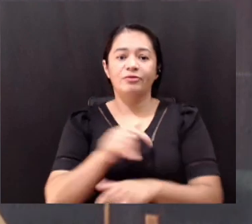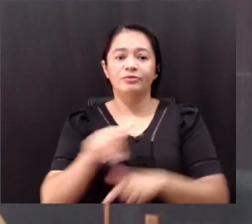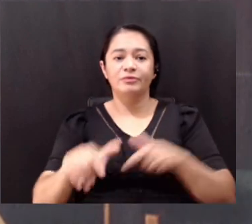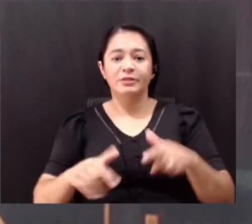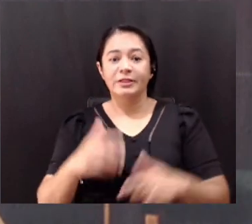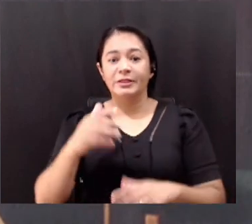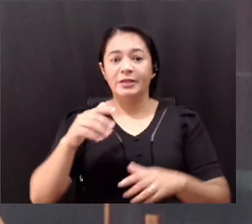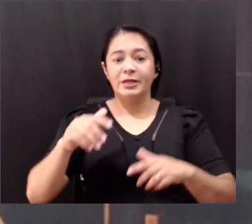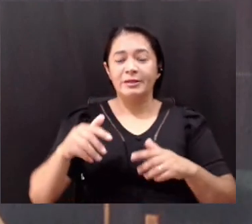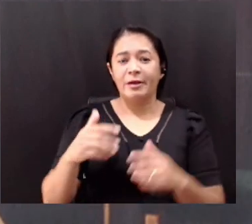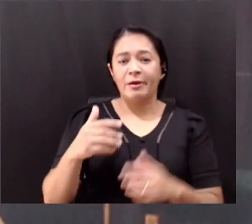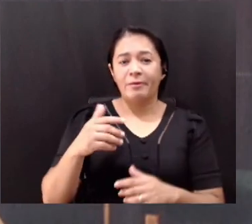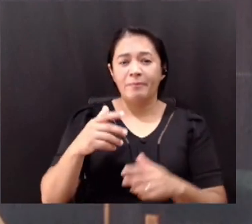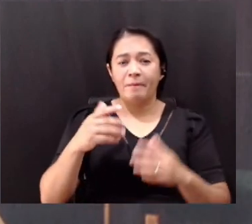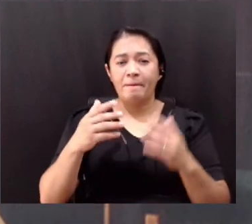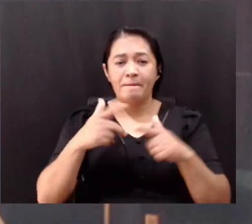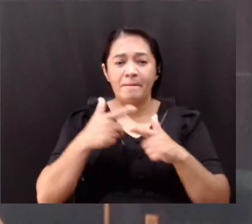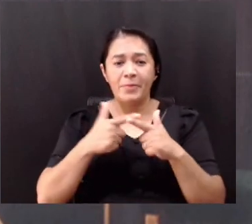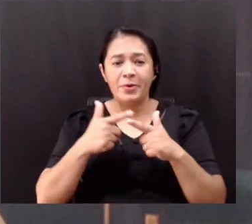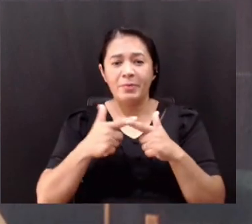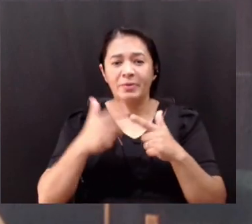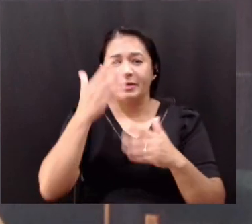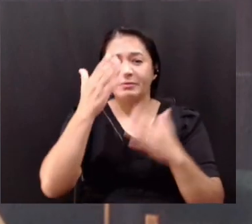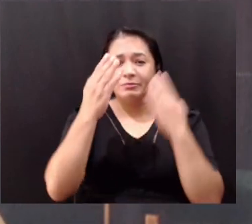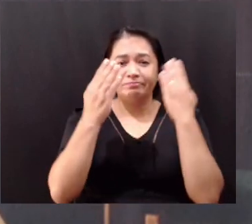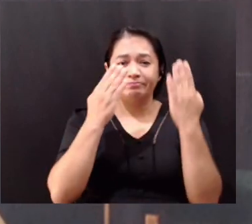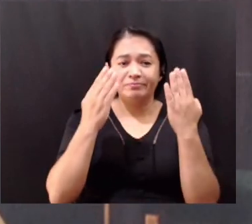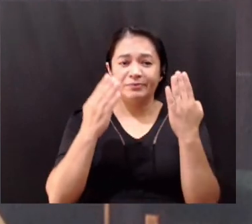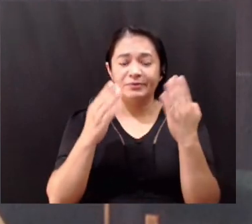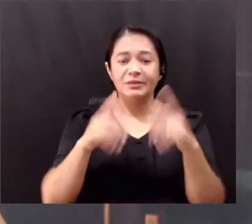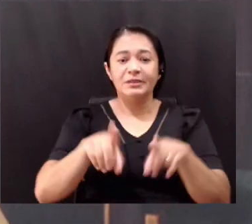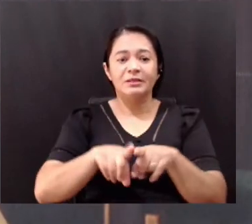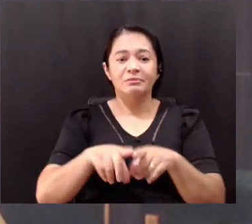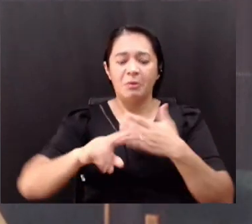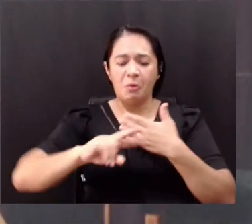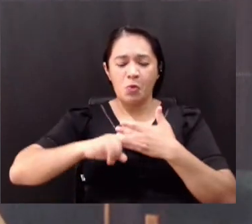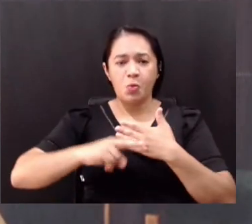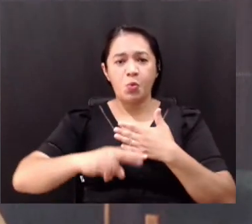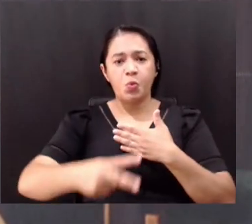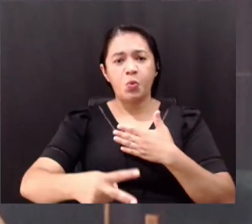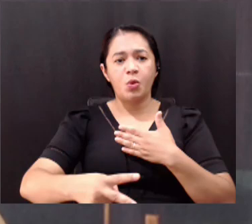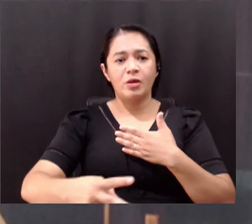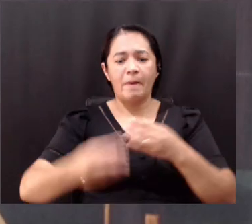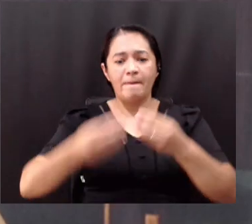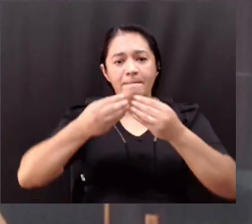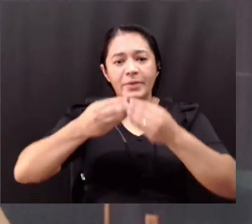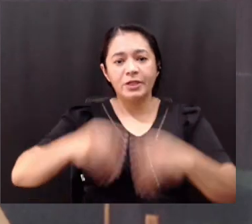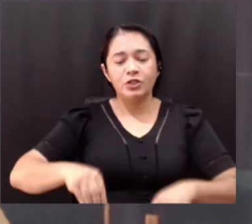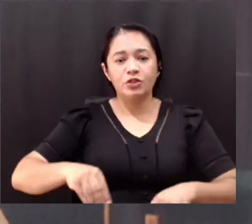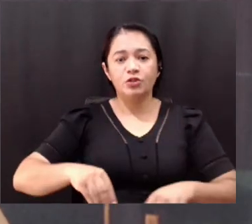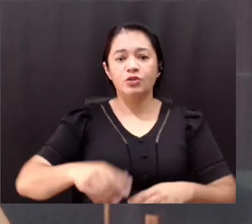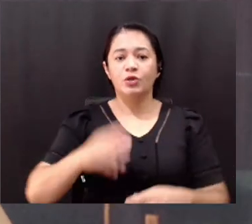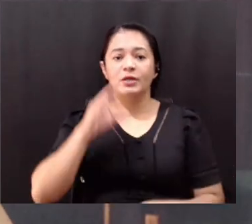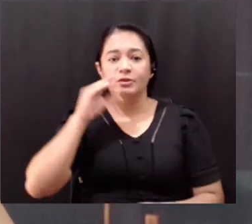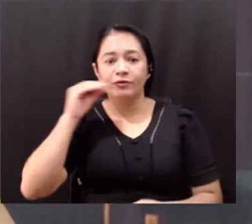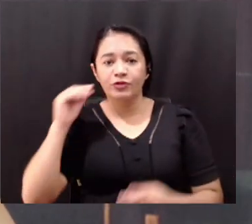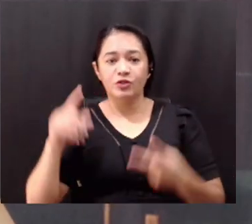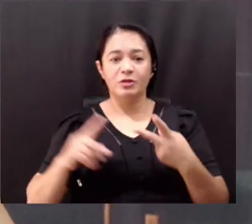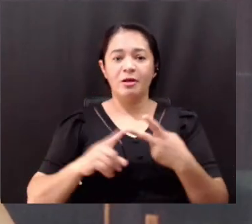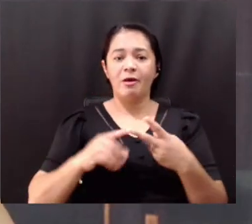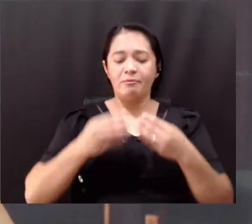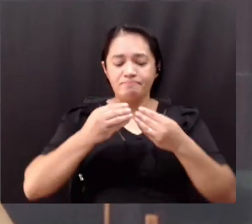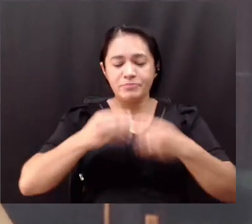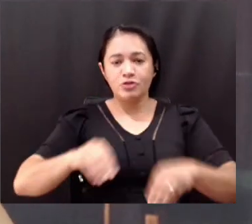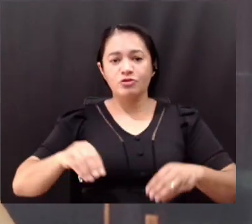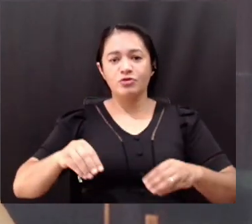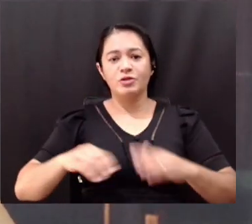no resultado daquele funcionário e até numa questão que prejudique o próprio desempenho da empresa. Então é nesse ponto que